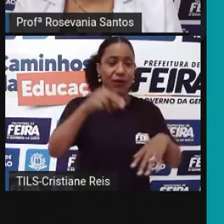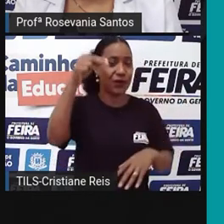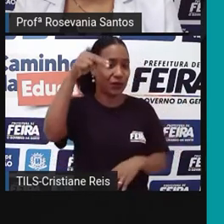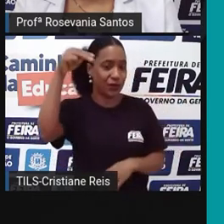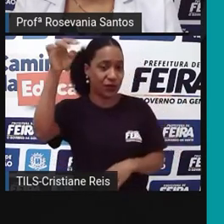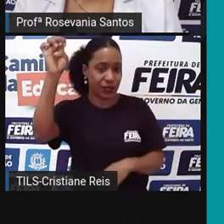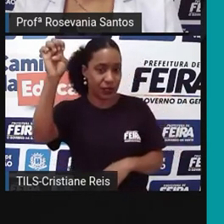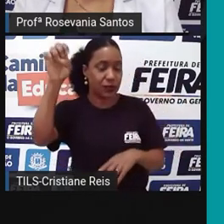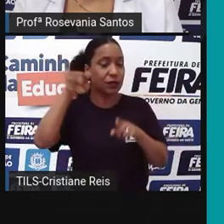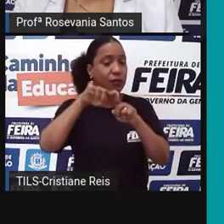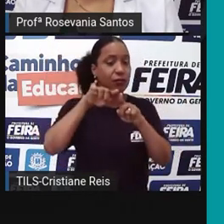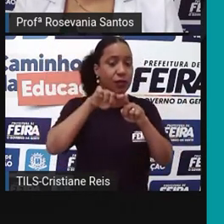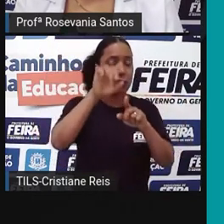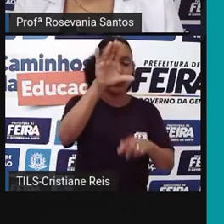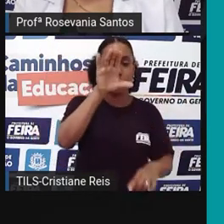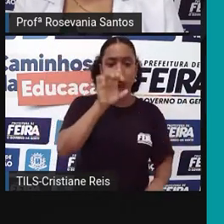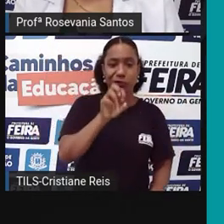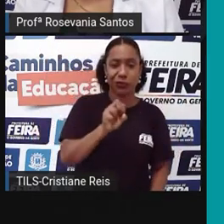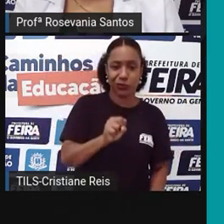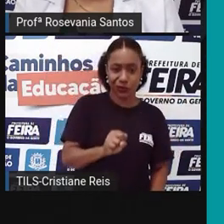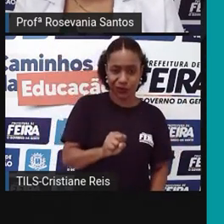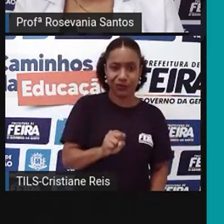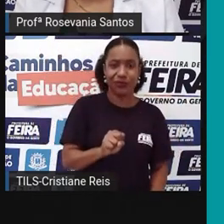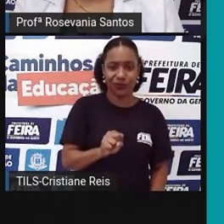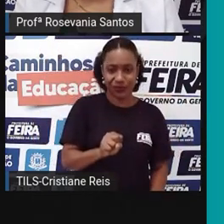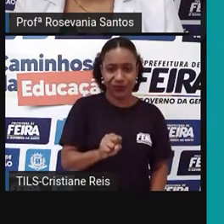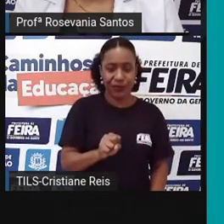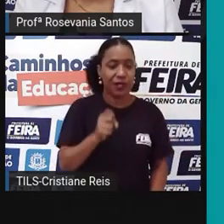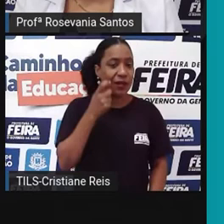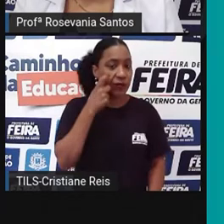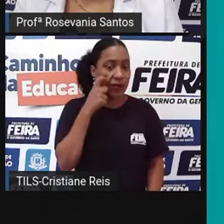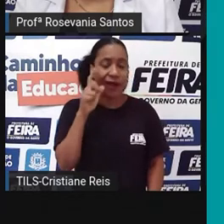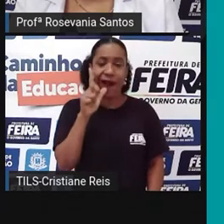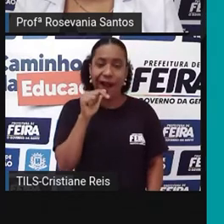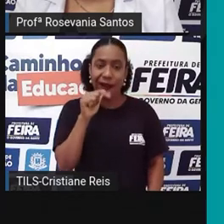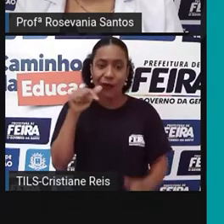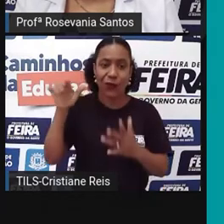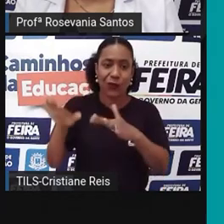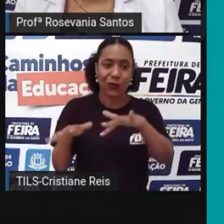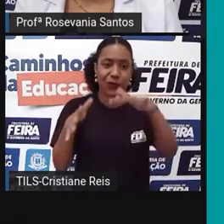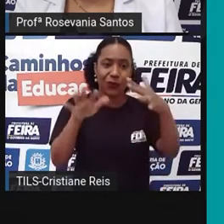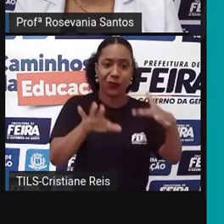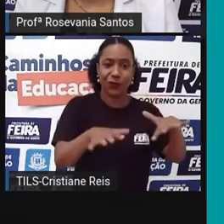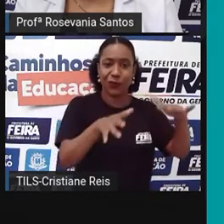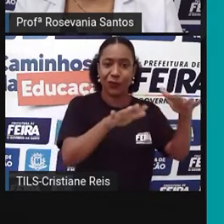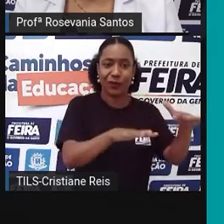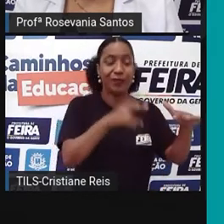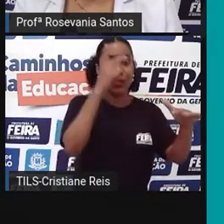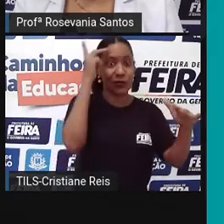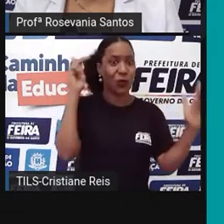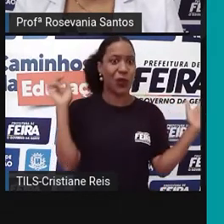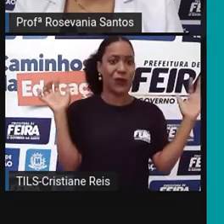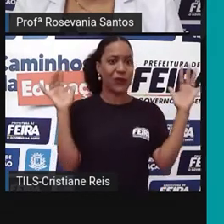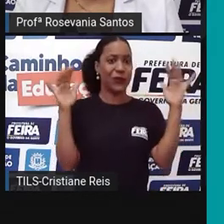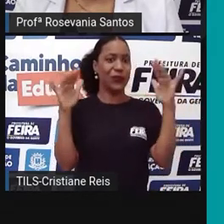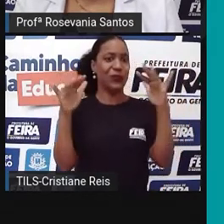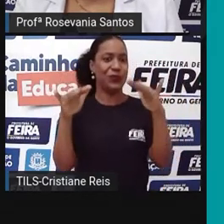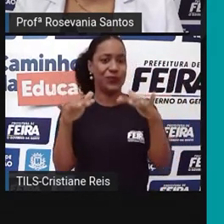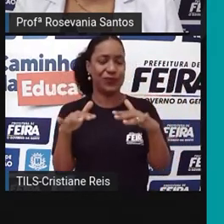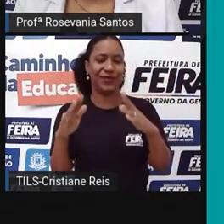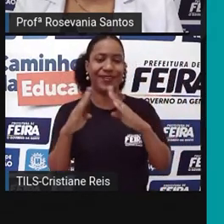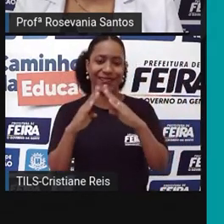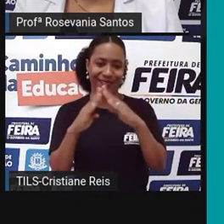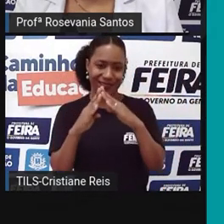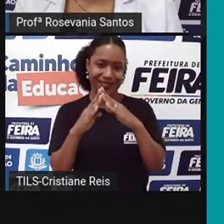do Centro-Sul, eu percebo que quanto mais litorânea é a cidade, maior a quantidade de pessoas. E se eu